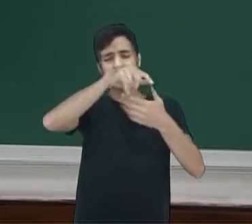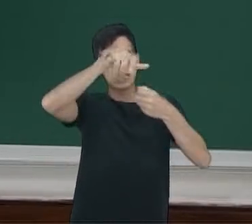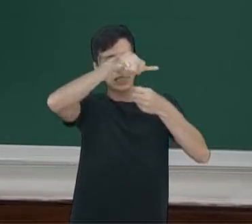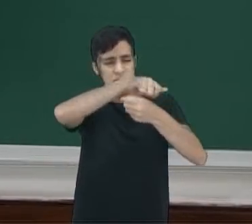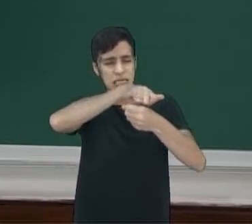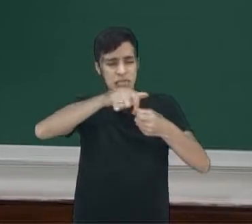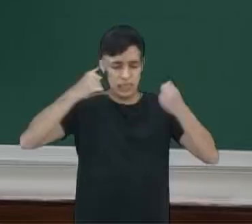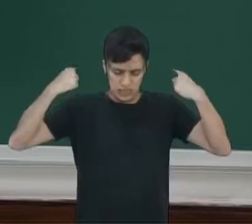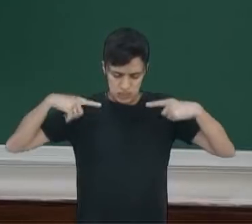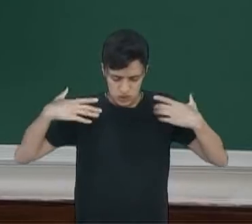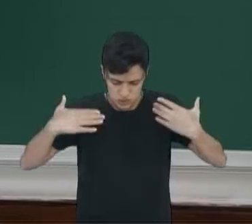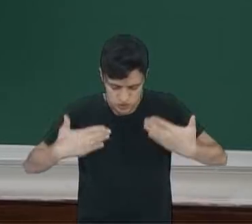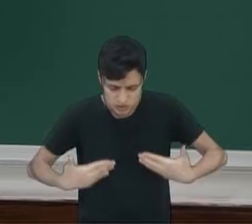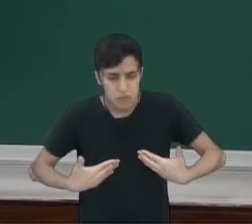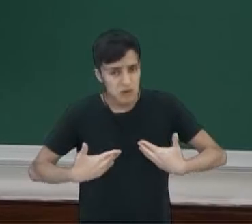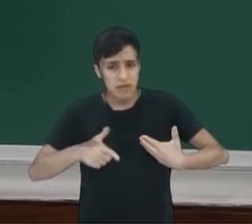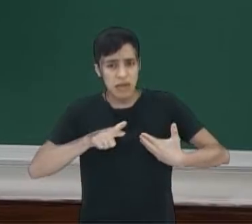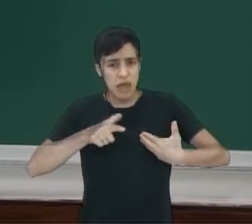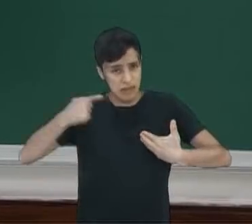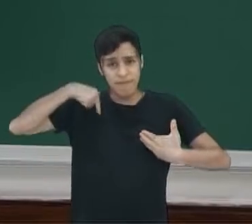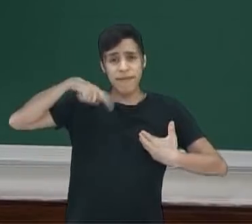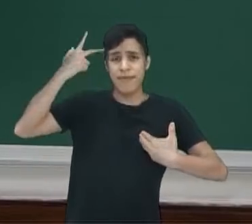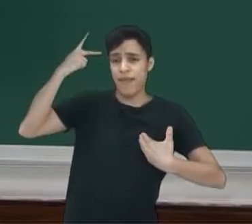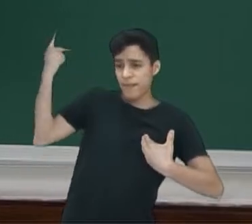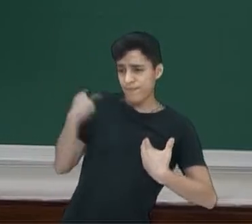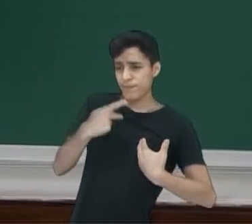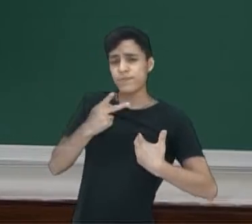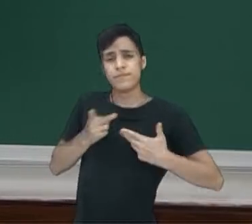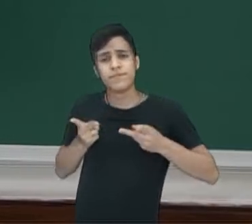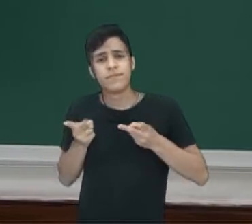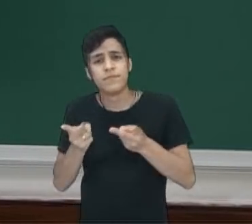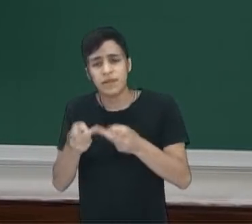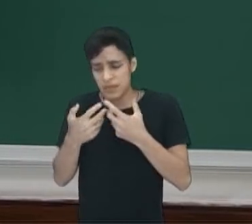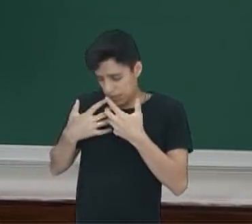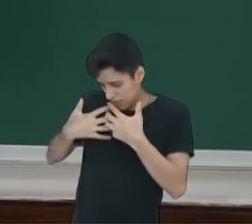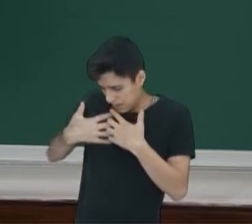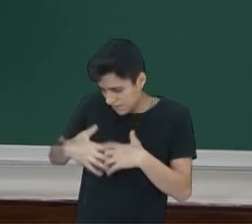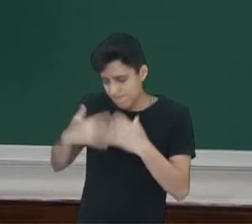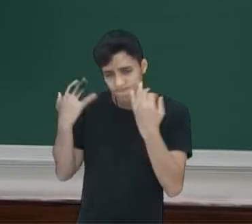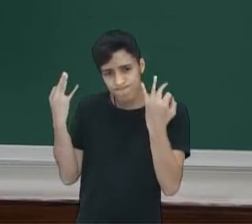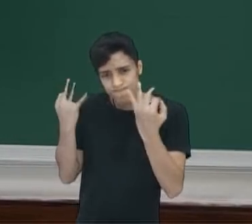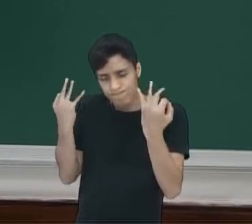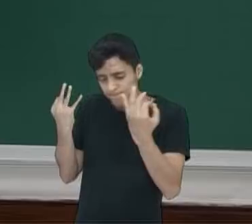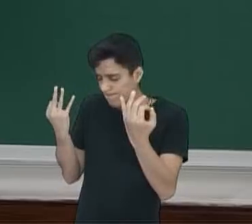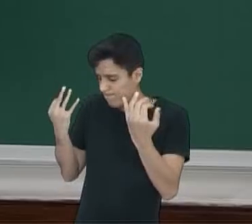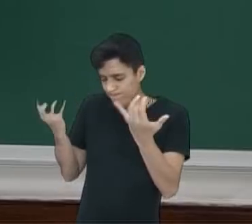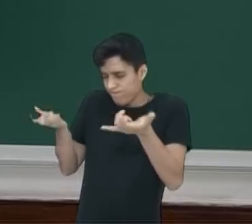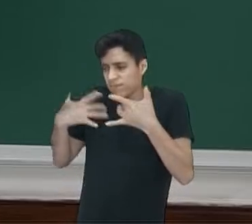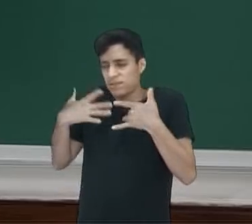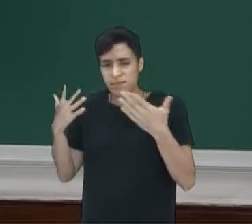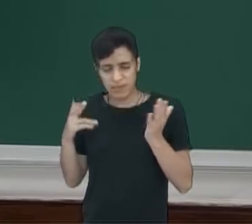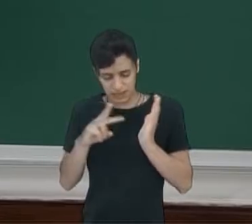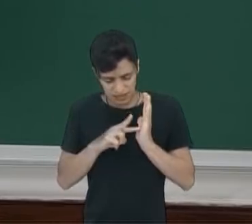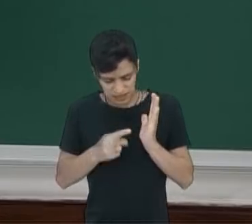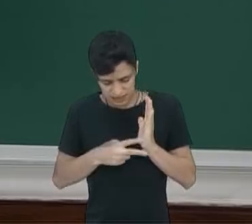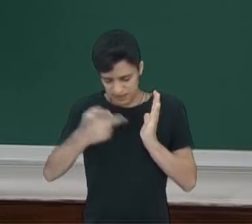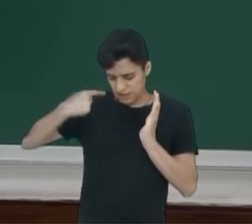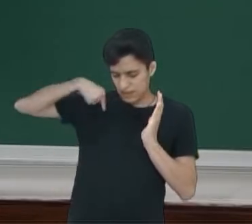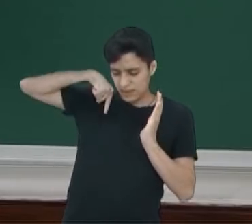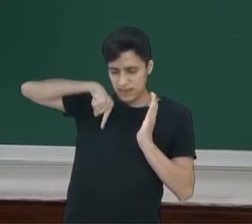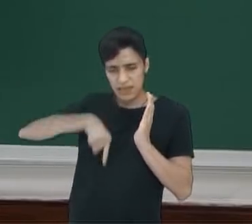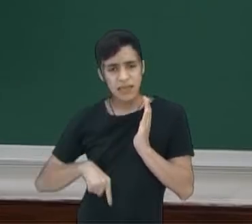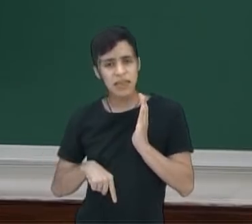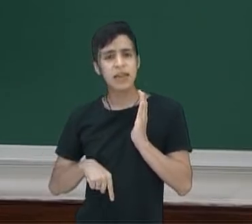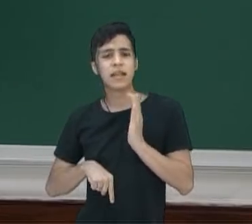corpo tem de tentar se manter constante, funcionando perfeitamente. É um equilíbrio que o nosso